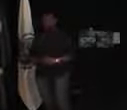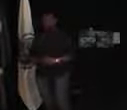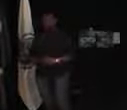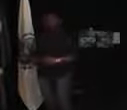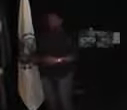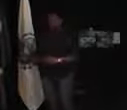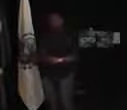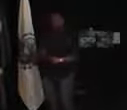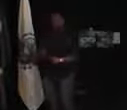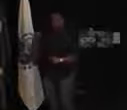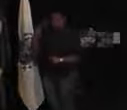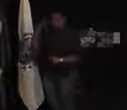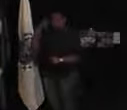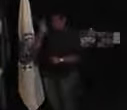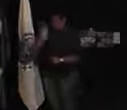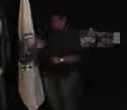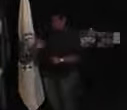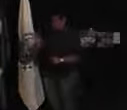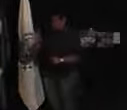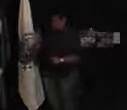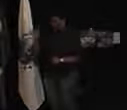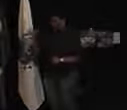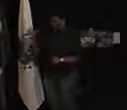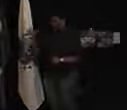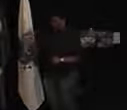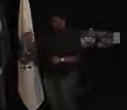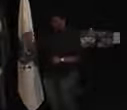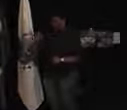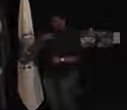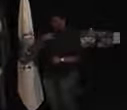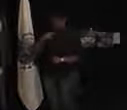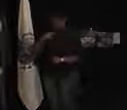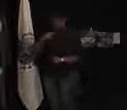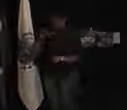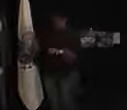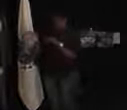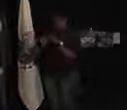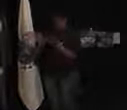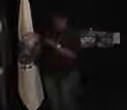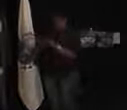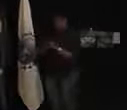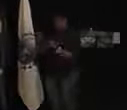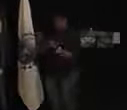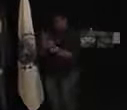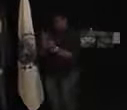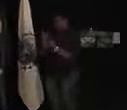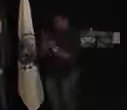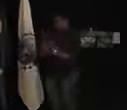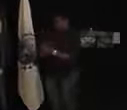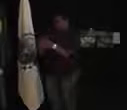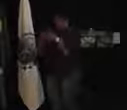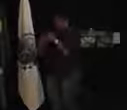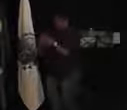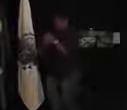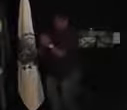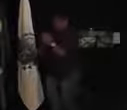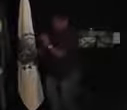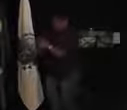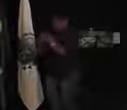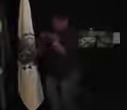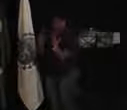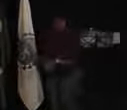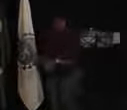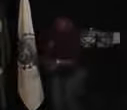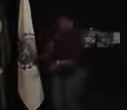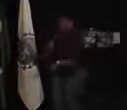não vai dar certo, né? Você está organizando um evento, alguma coisa não dando certo, pronto, entra em desespero.